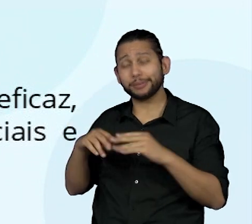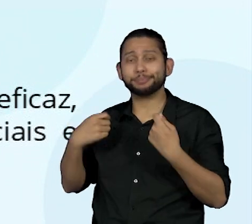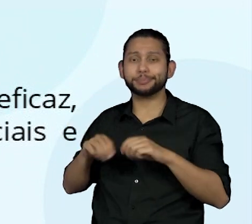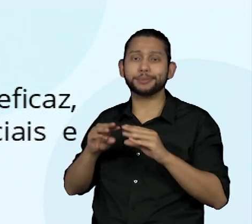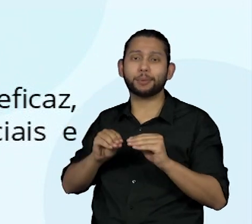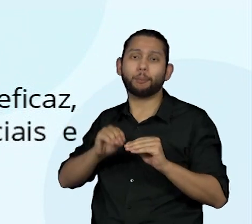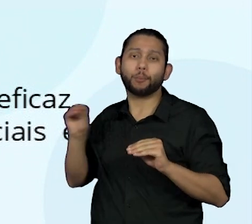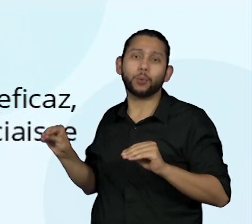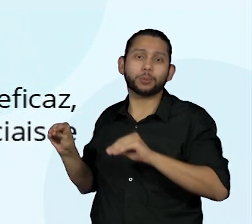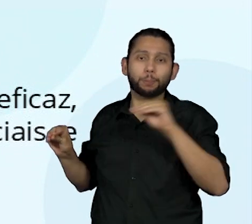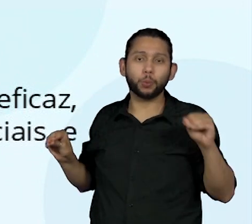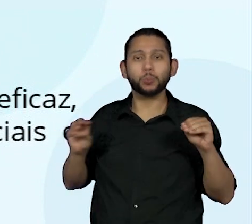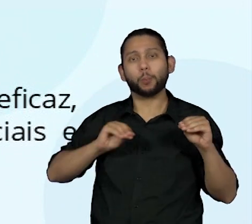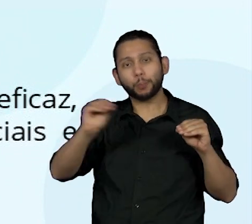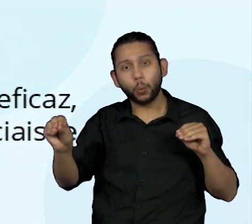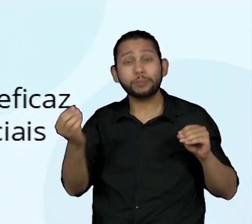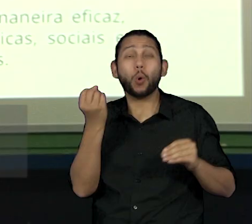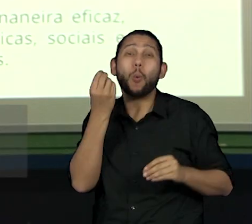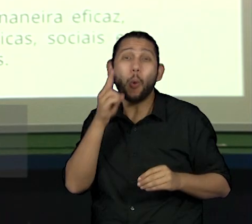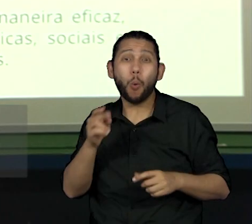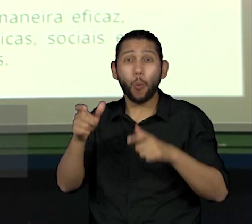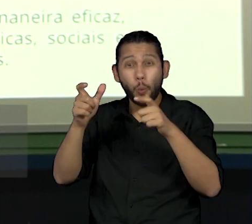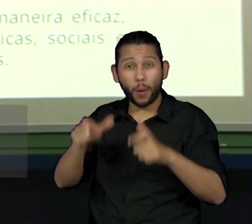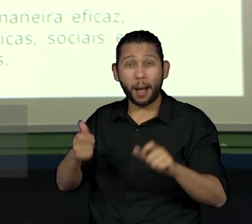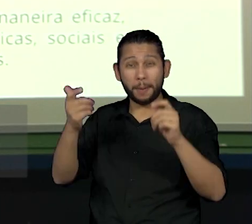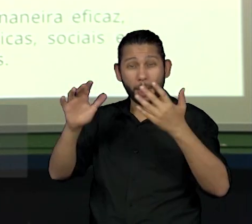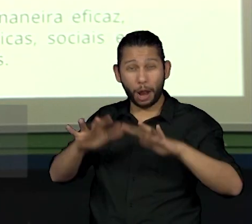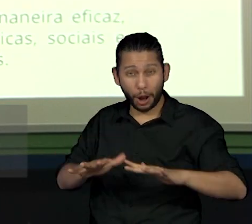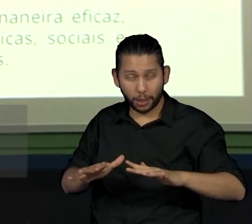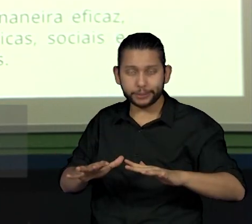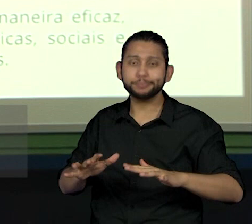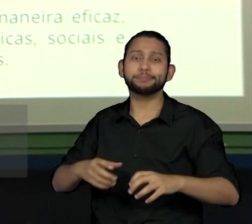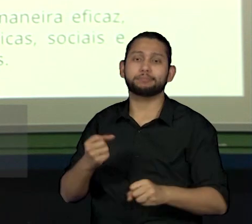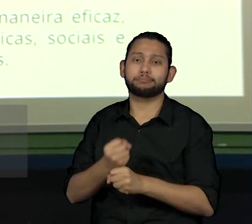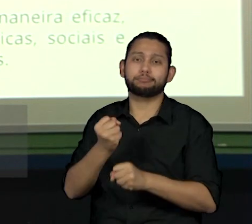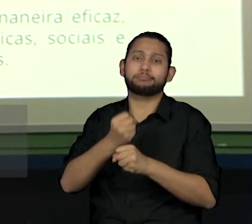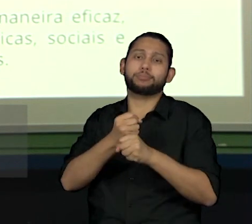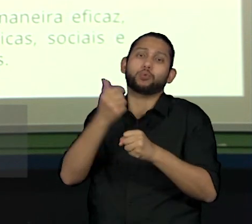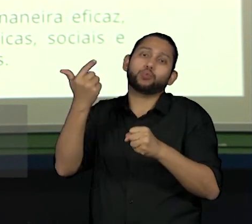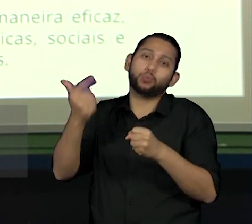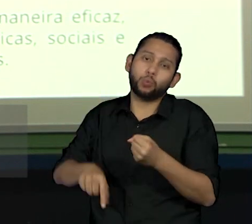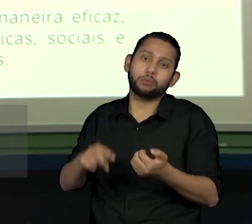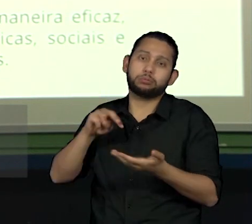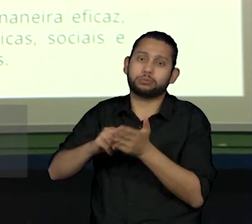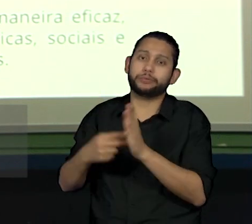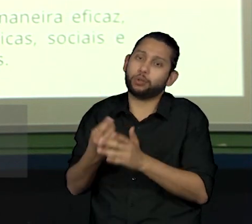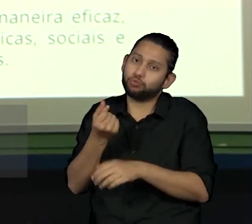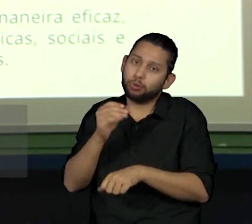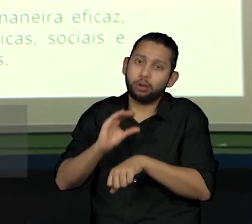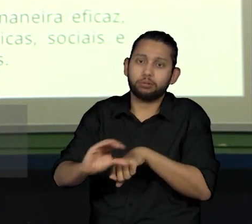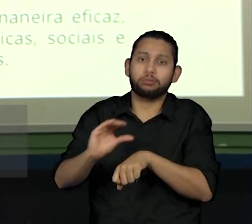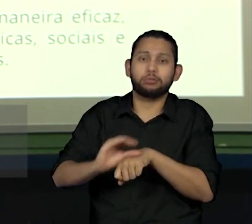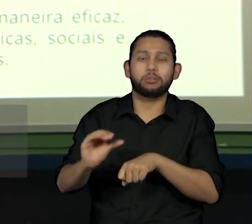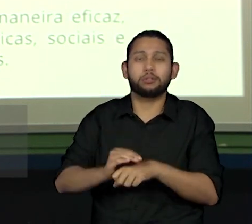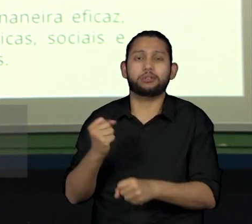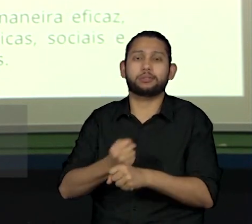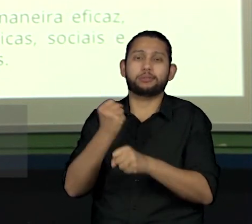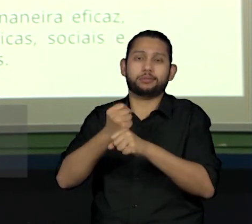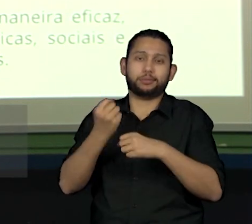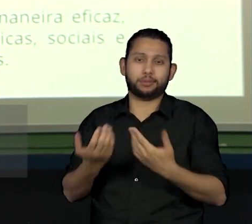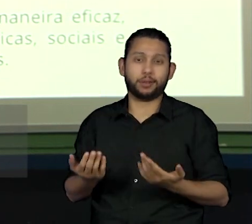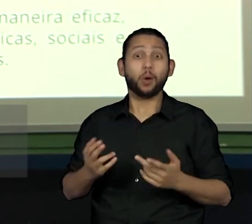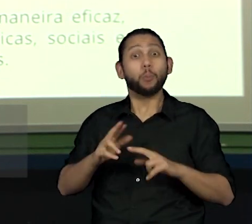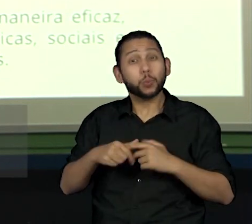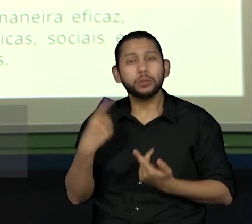precisar reconstruir esse espaço. Então, essa é a importância da gente estudar, né, esses